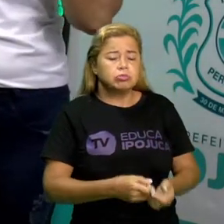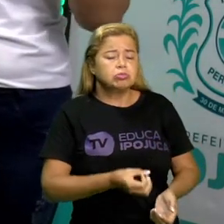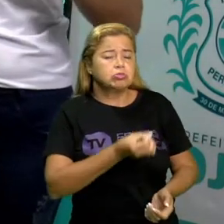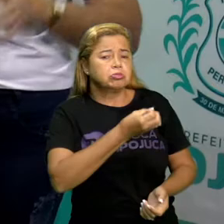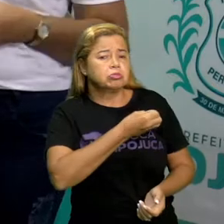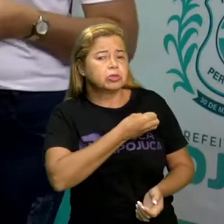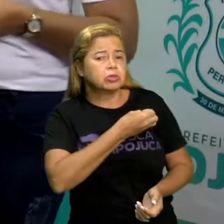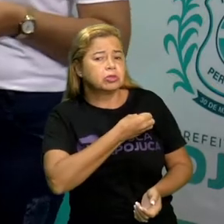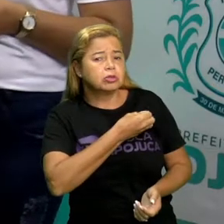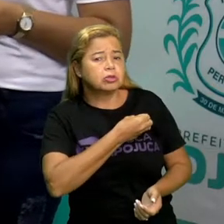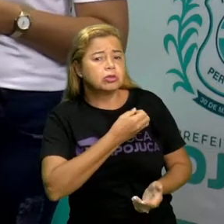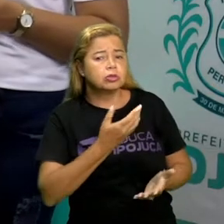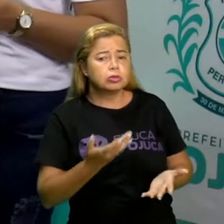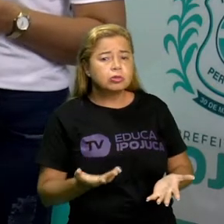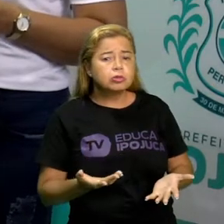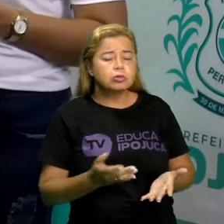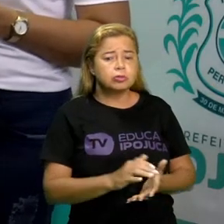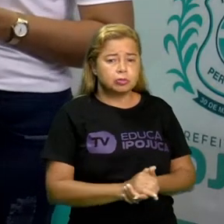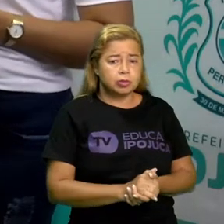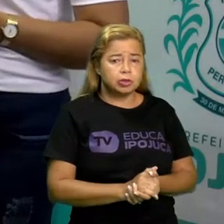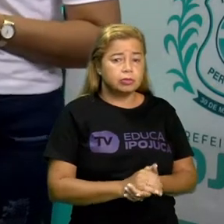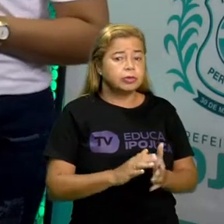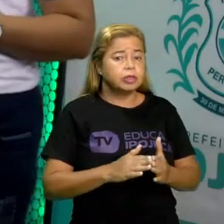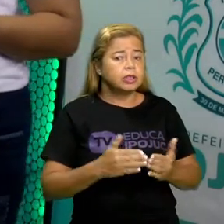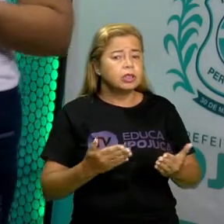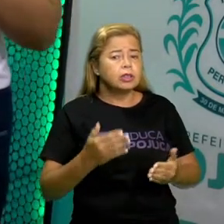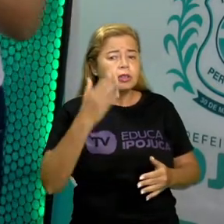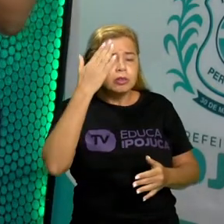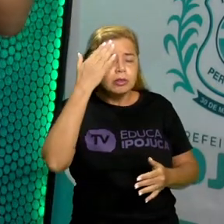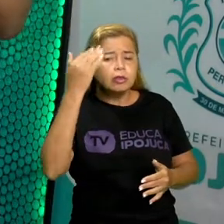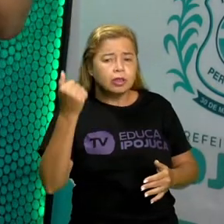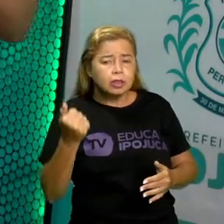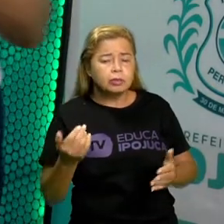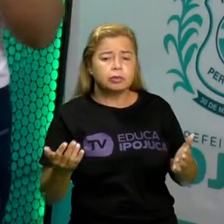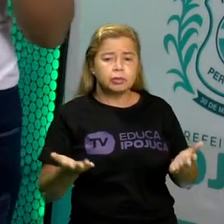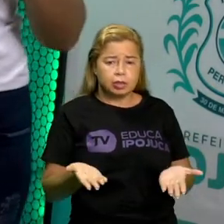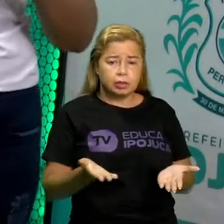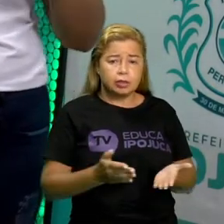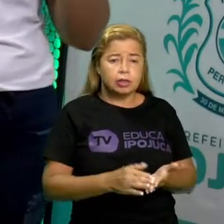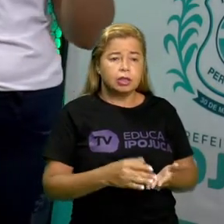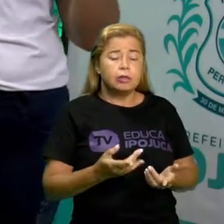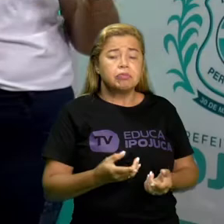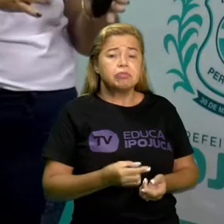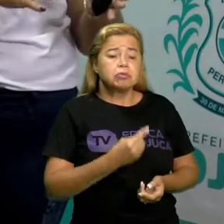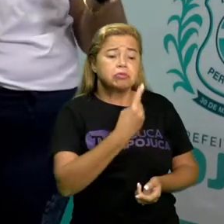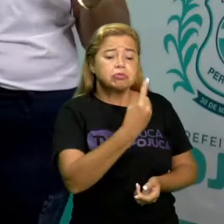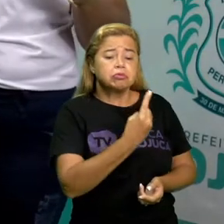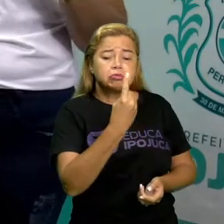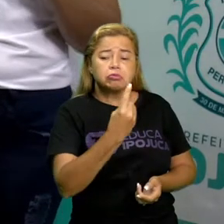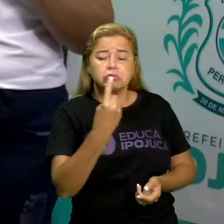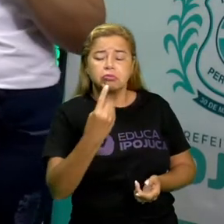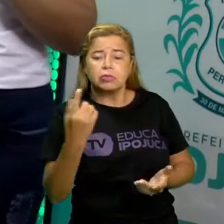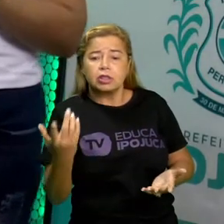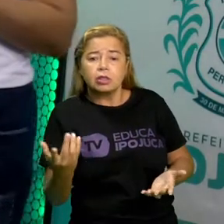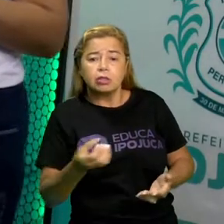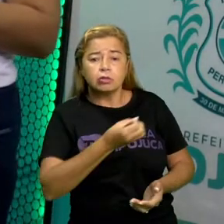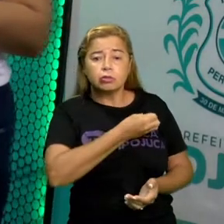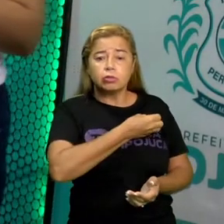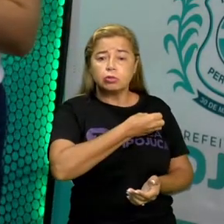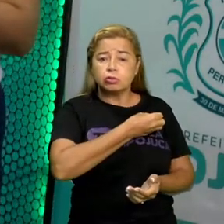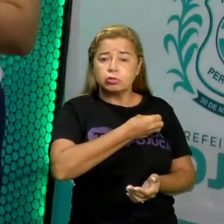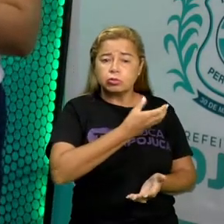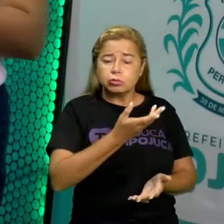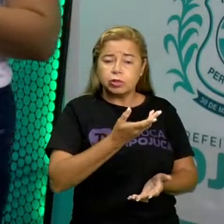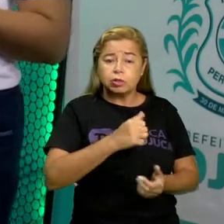aula, e tia vai dar só uma pincelada para vocês lembrar, que dependendo do lugar onde o número está na classe, ele vai mudar o